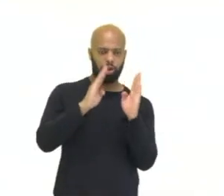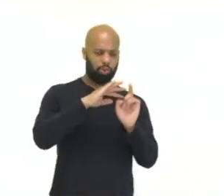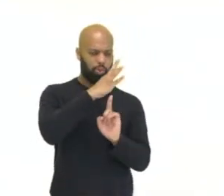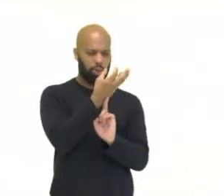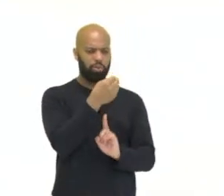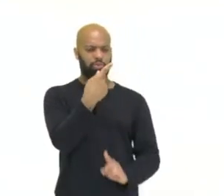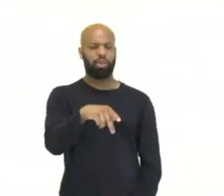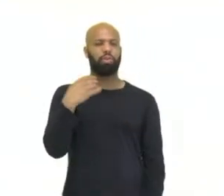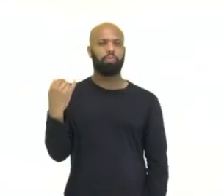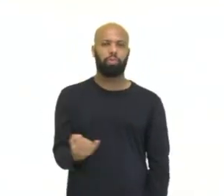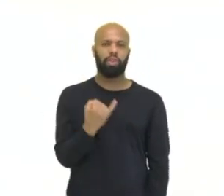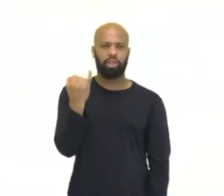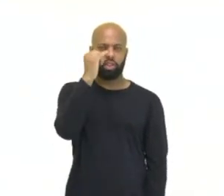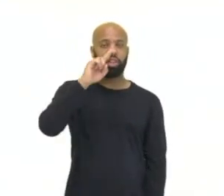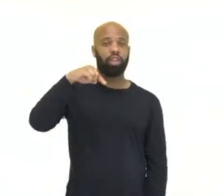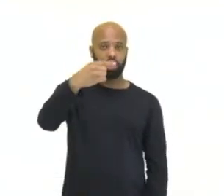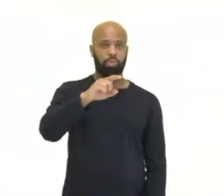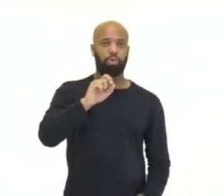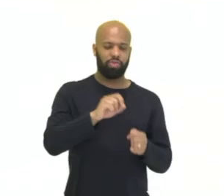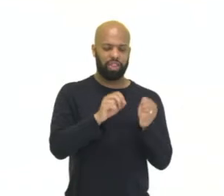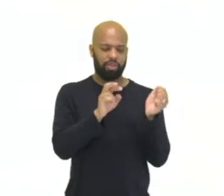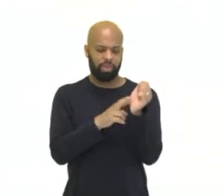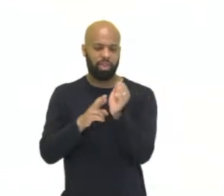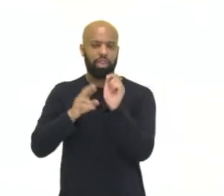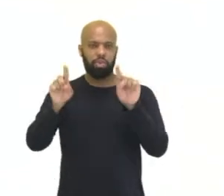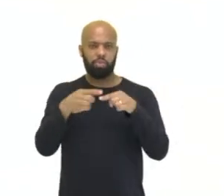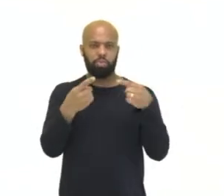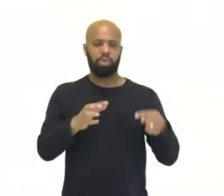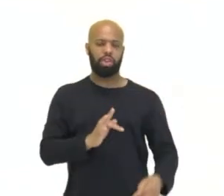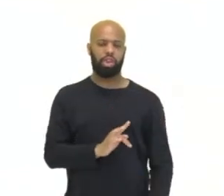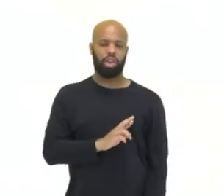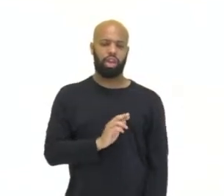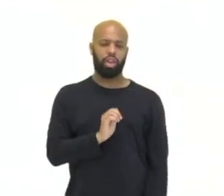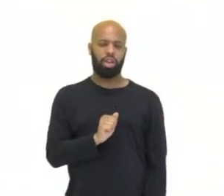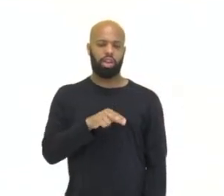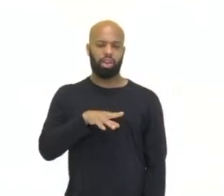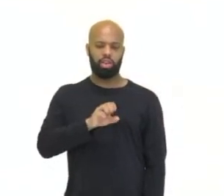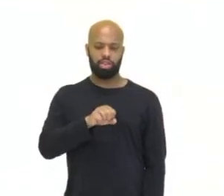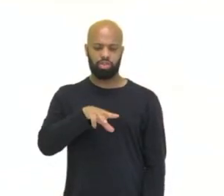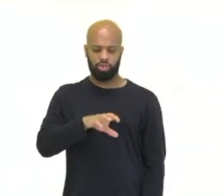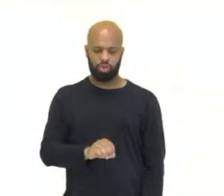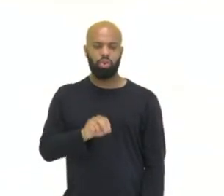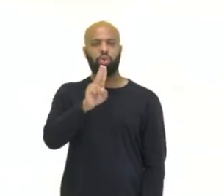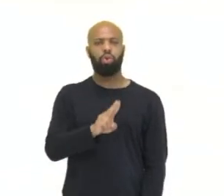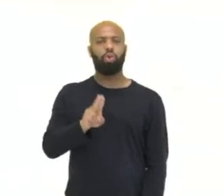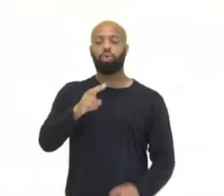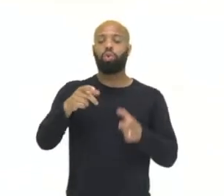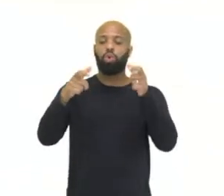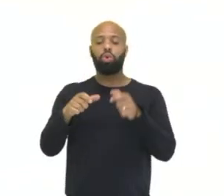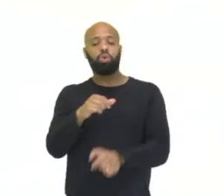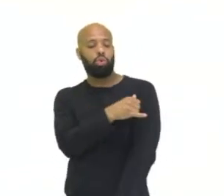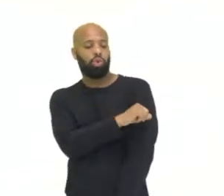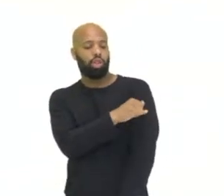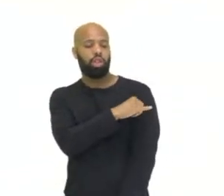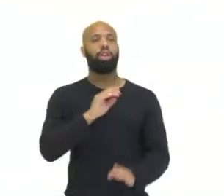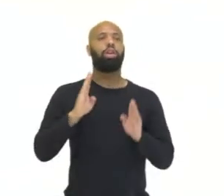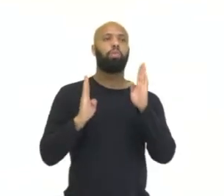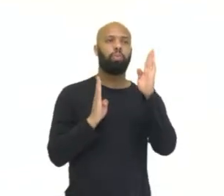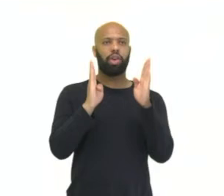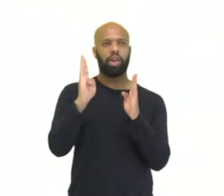foi musicado por Francisco Braga. Inicialmente, ele foi utilizado, né, pelo Rio de Janeiro, que na